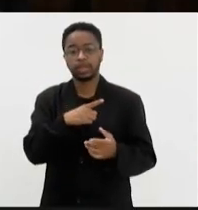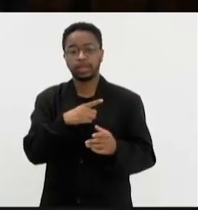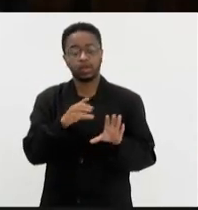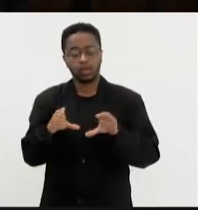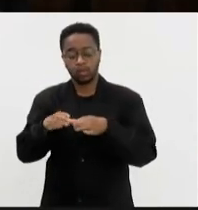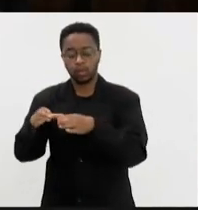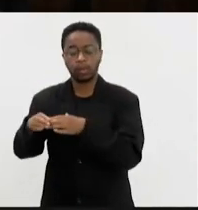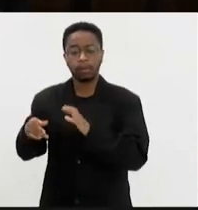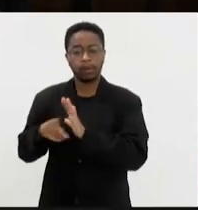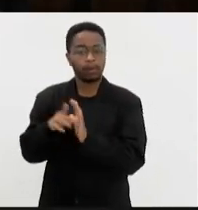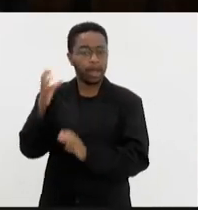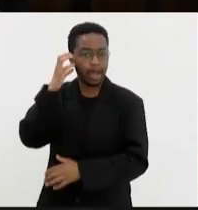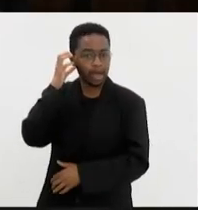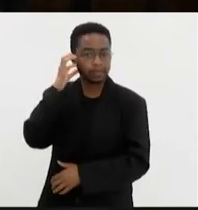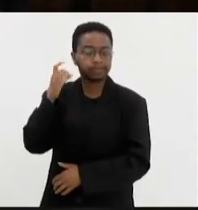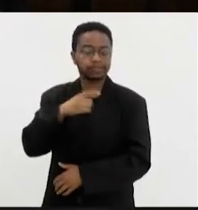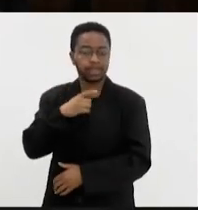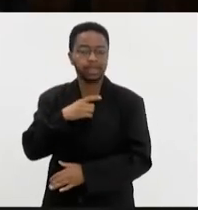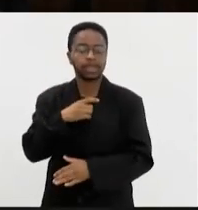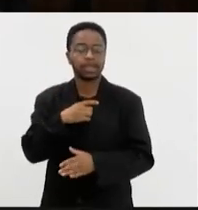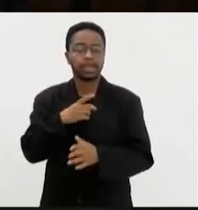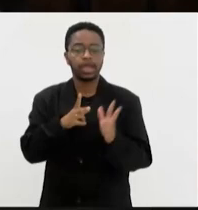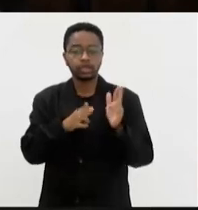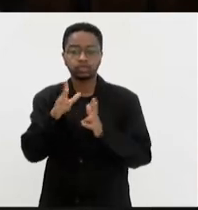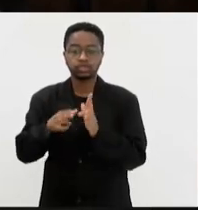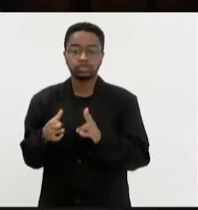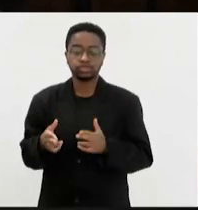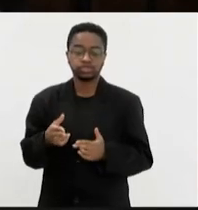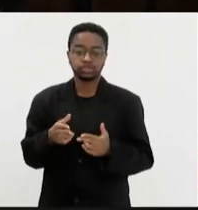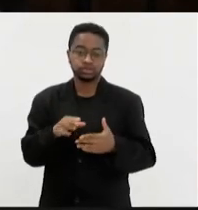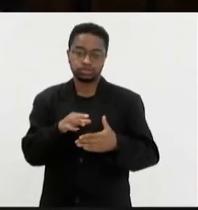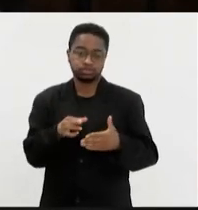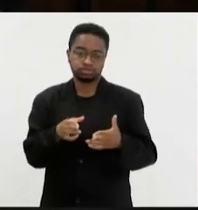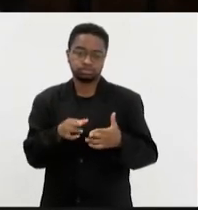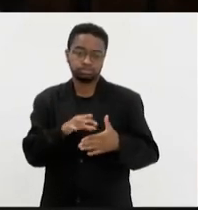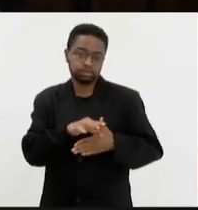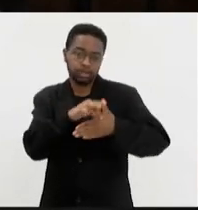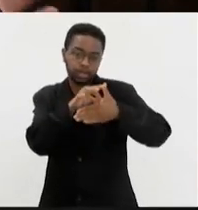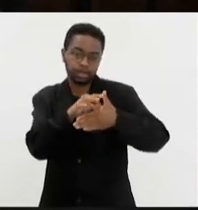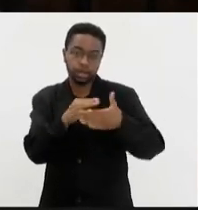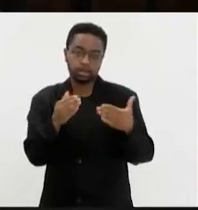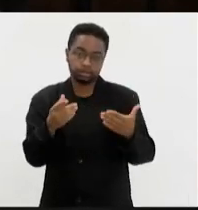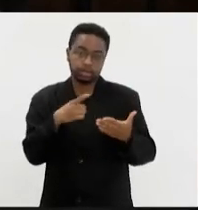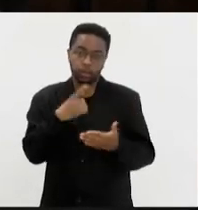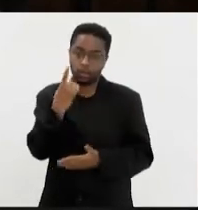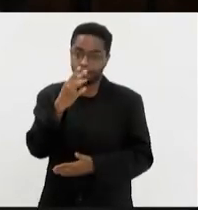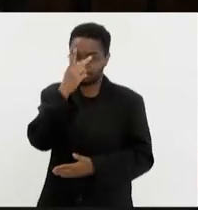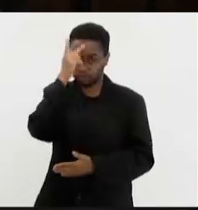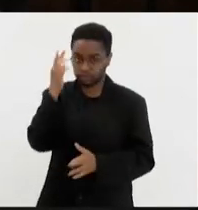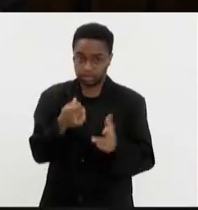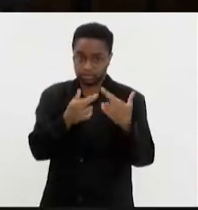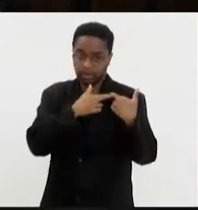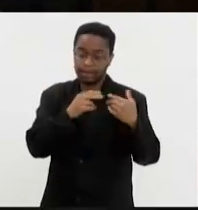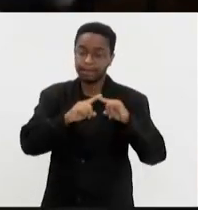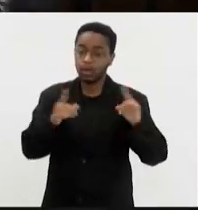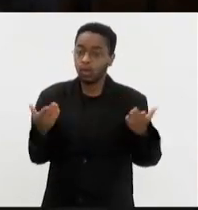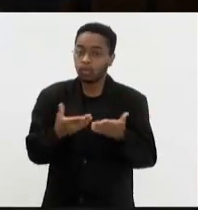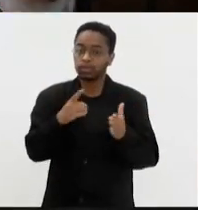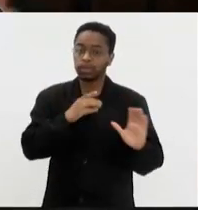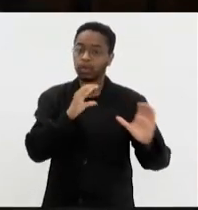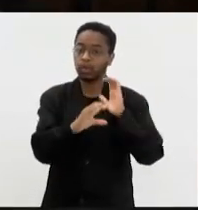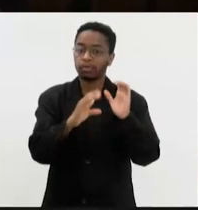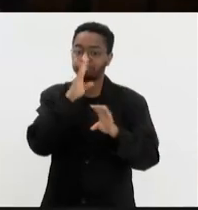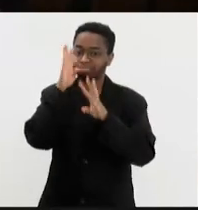Rá fusão o editor chefe de jornalismo alguém respondia por aquilo hoje nós estamos nos comunicando